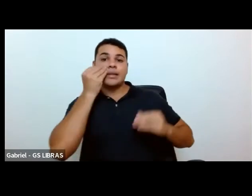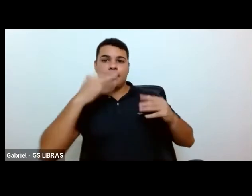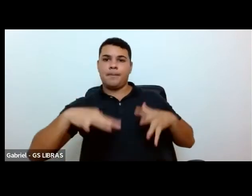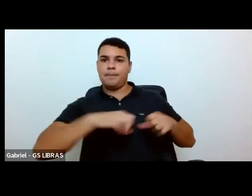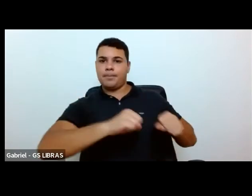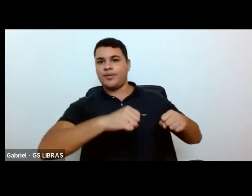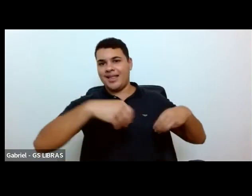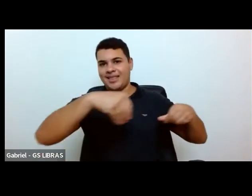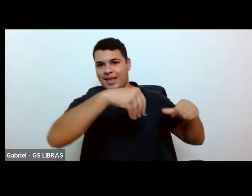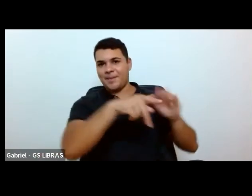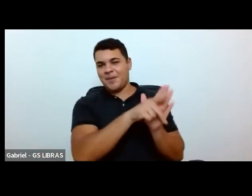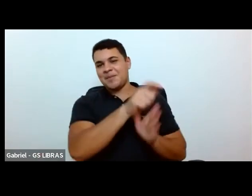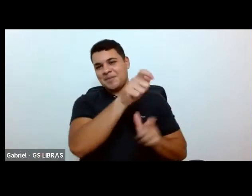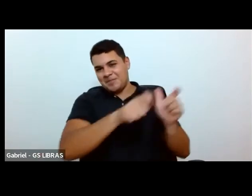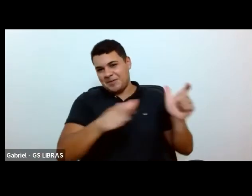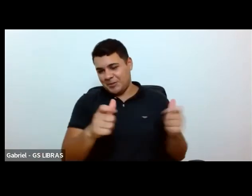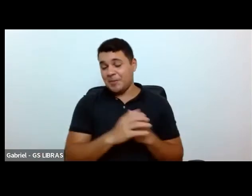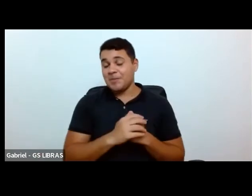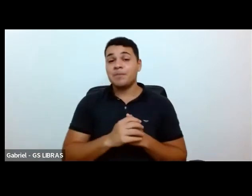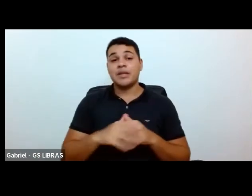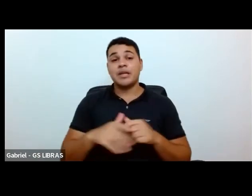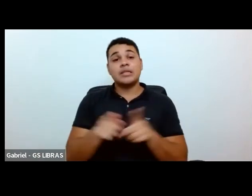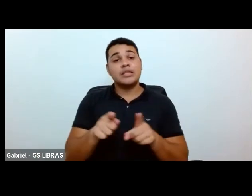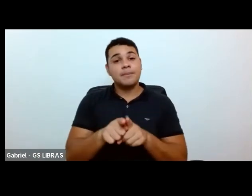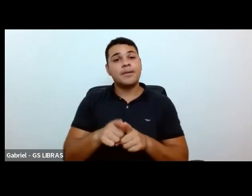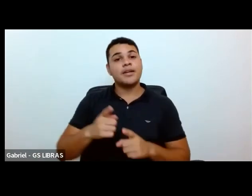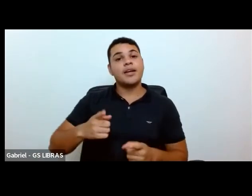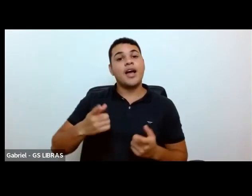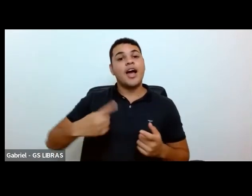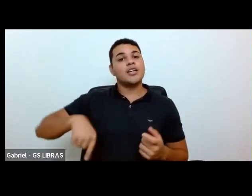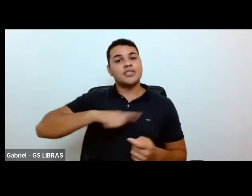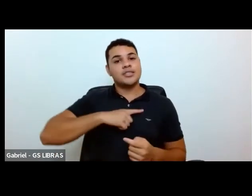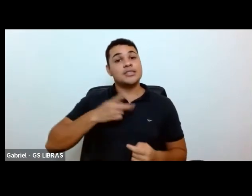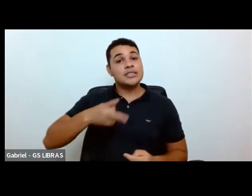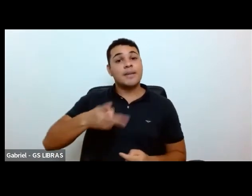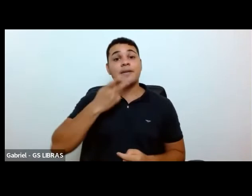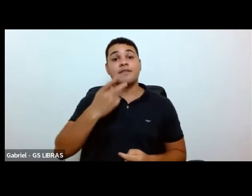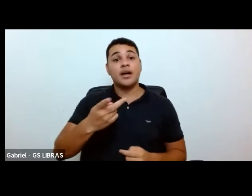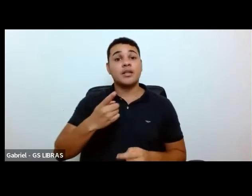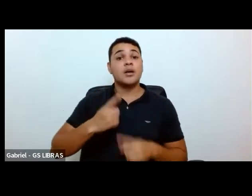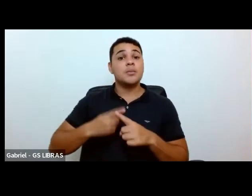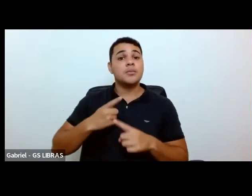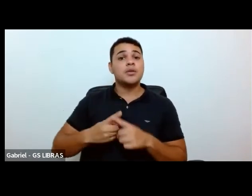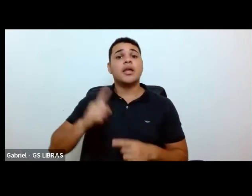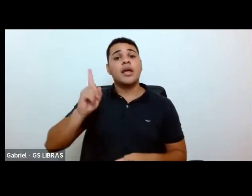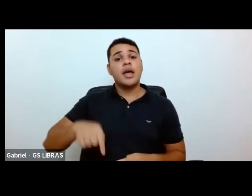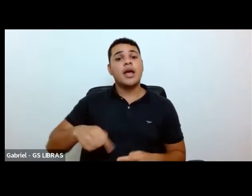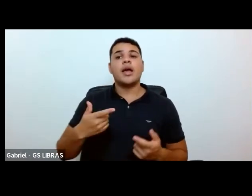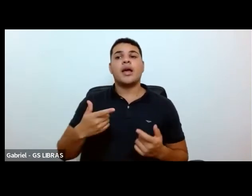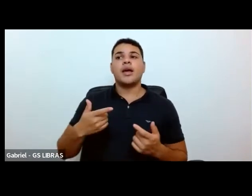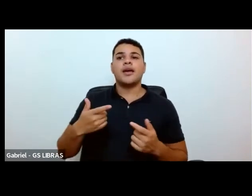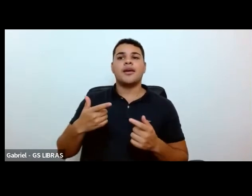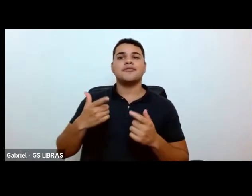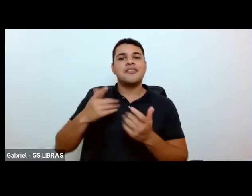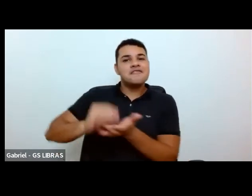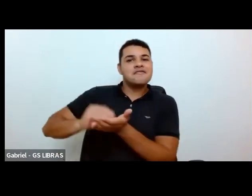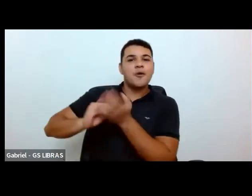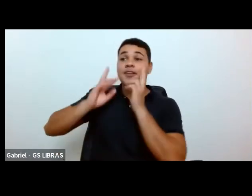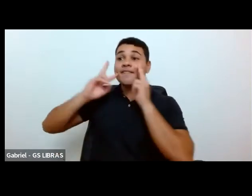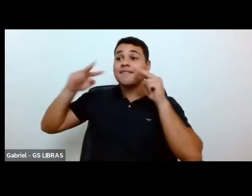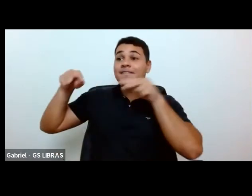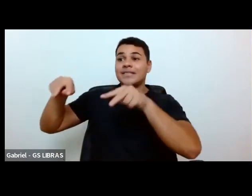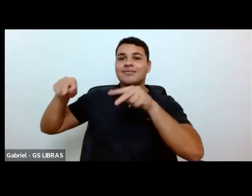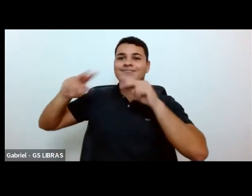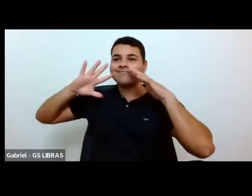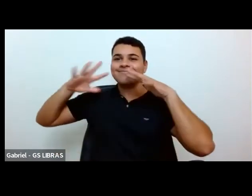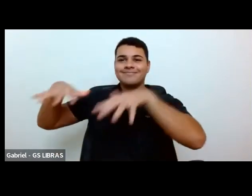toa que Célia fala que é importante sair inteira, né, porque também é muito invisibilizado que ao entrar essas pessoas,